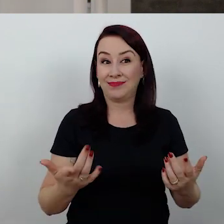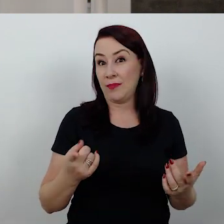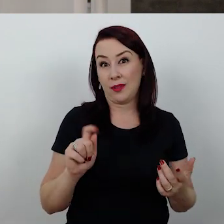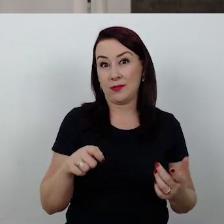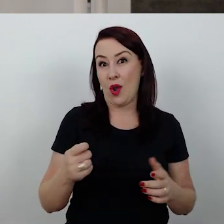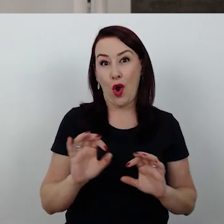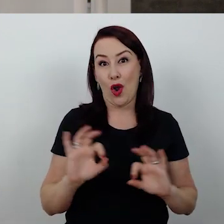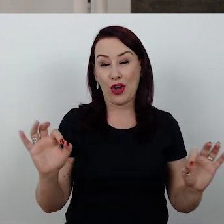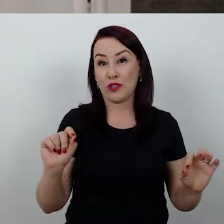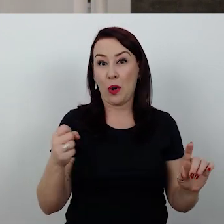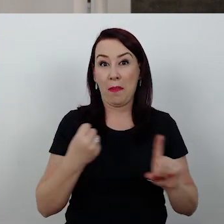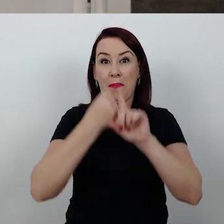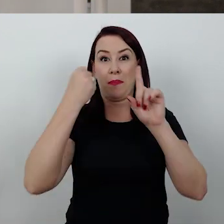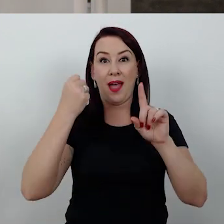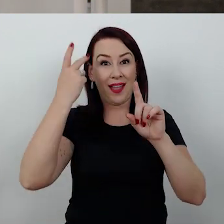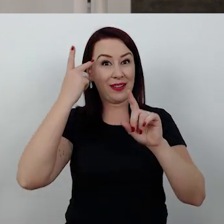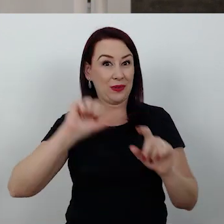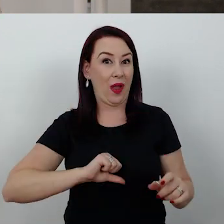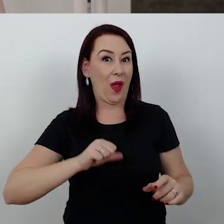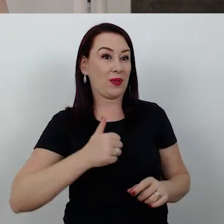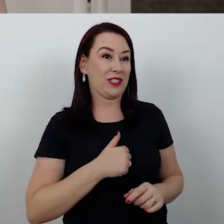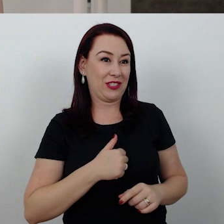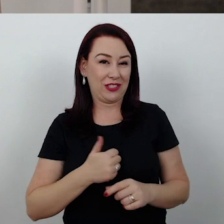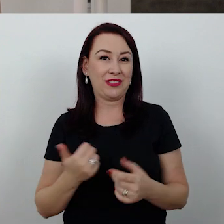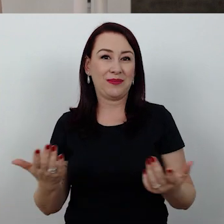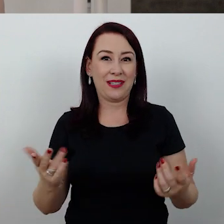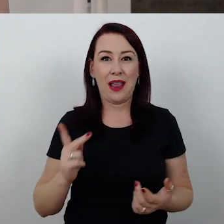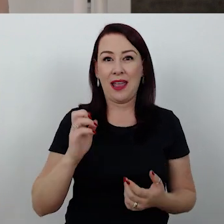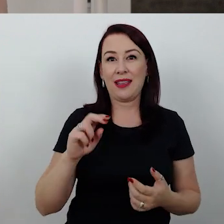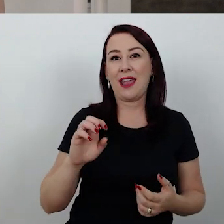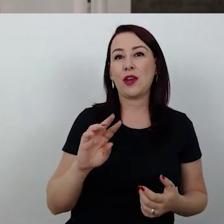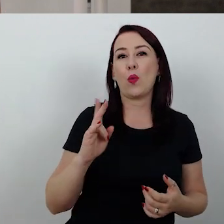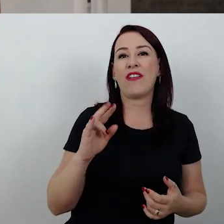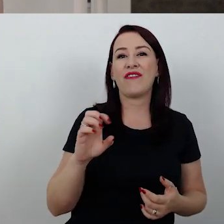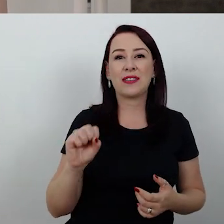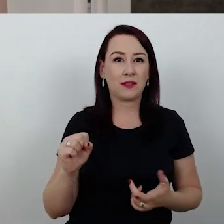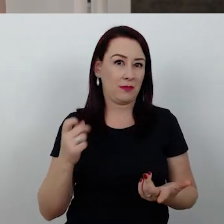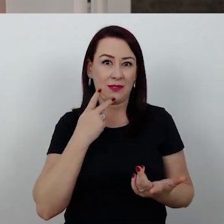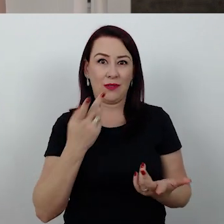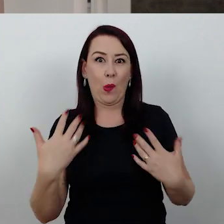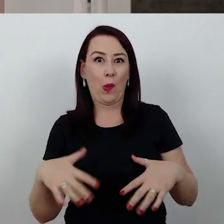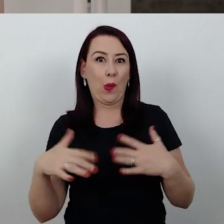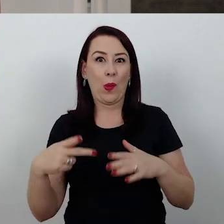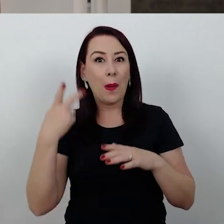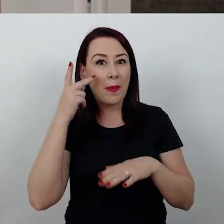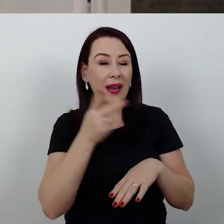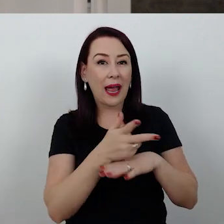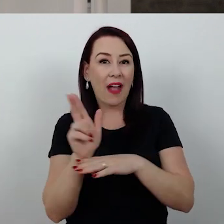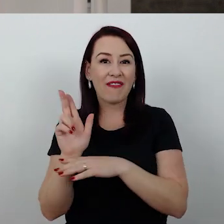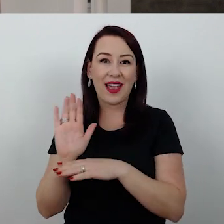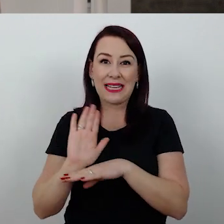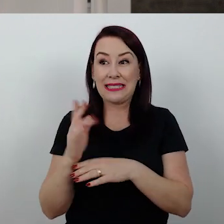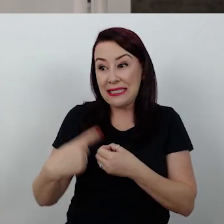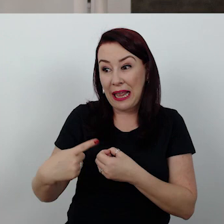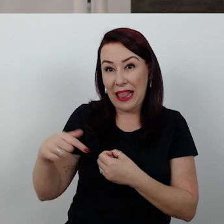Mas é ótimo, gera um super impacto, né? E autoestima. Você vê Keanu Reeves ali falando da Film Commission da sua cidade.